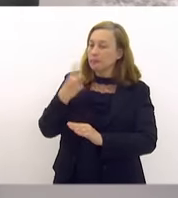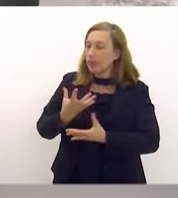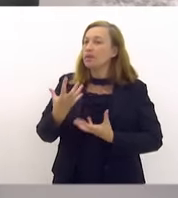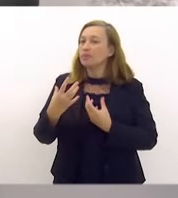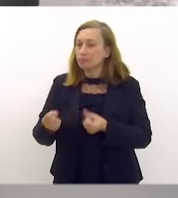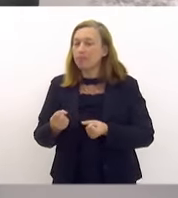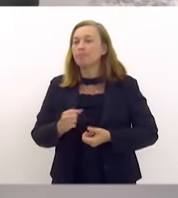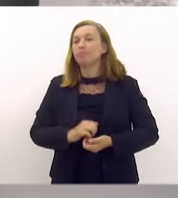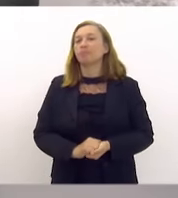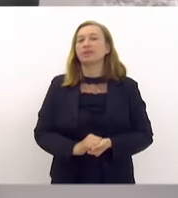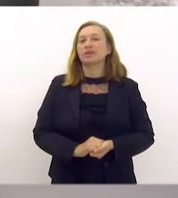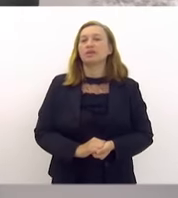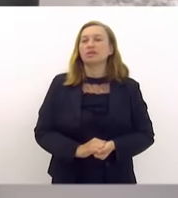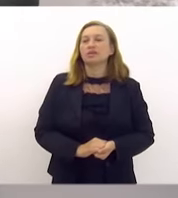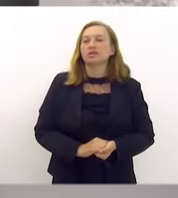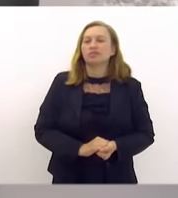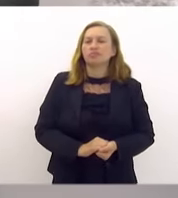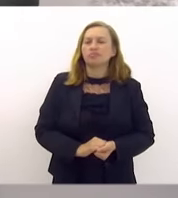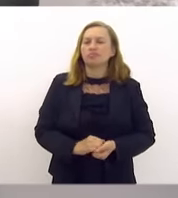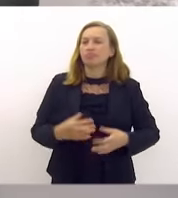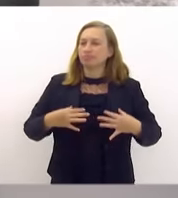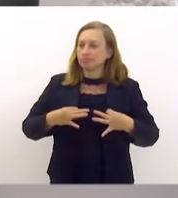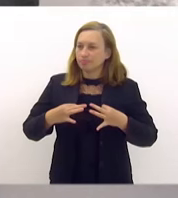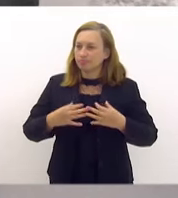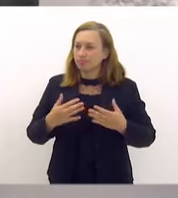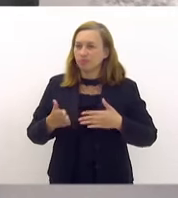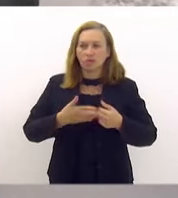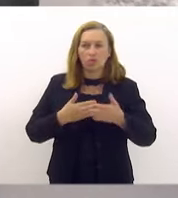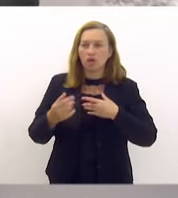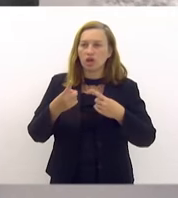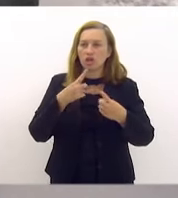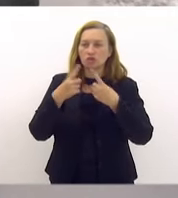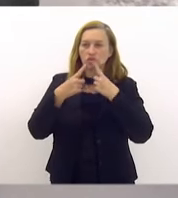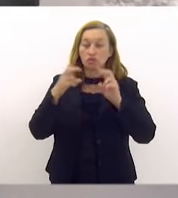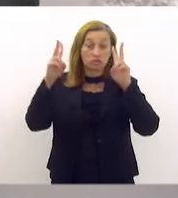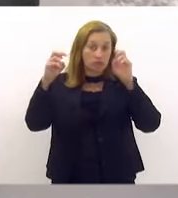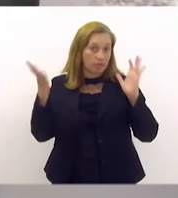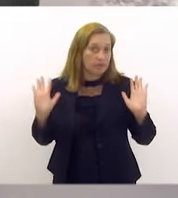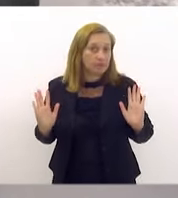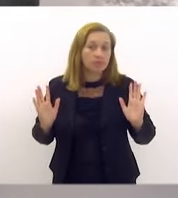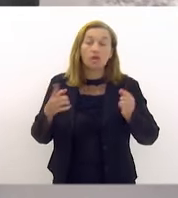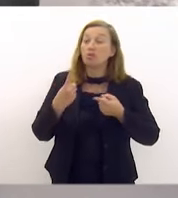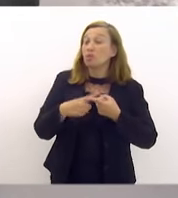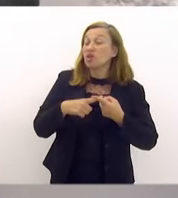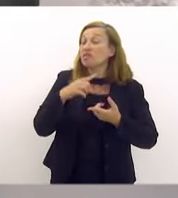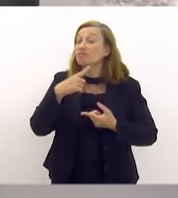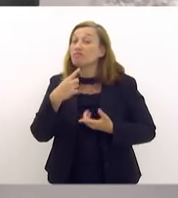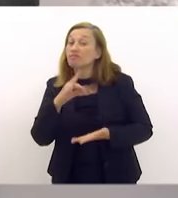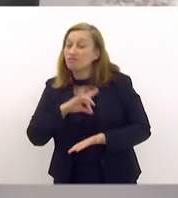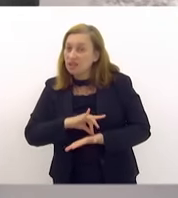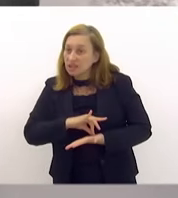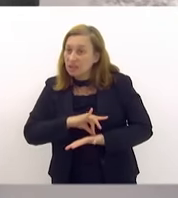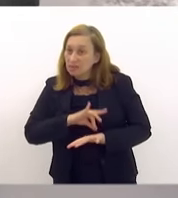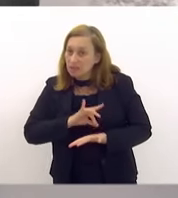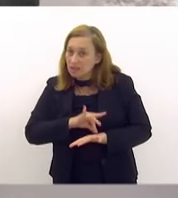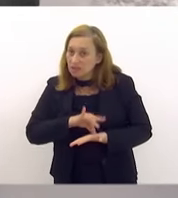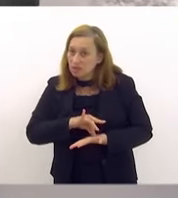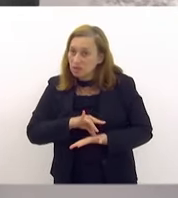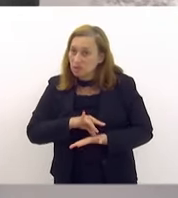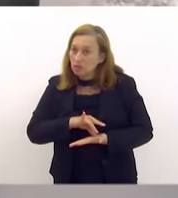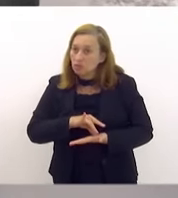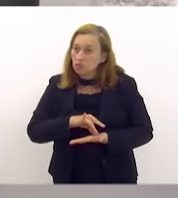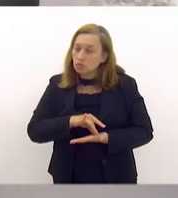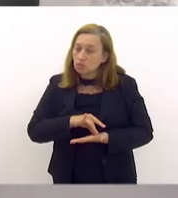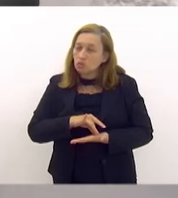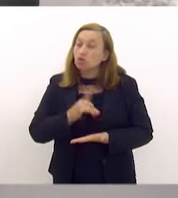aceitaremos e estamos eh à disposição para discutir qualquer outro tema porque realmente eh assim no min